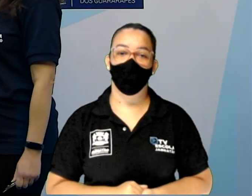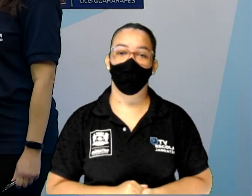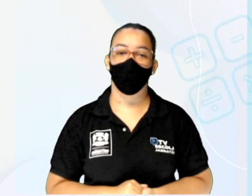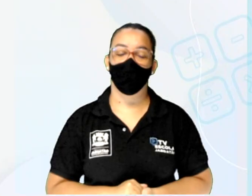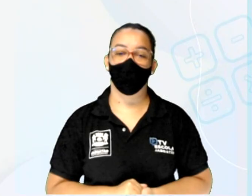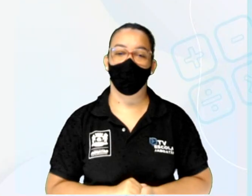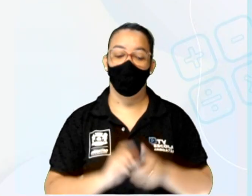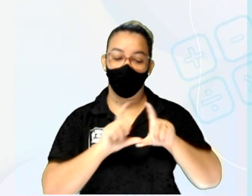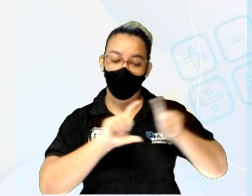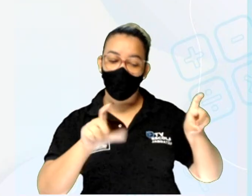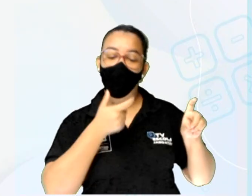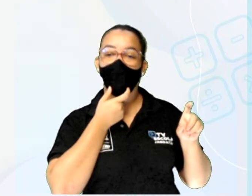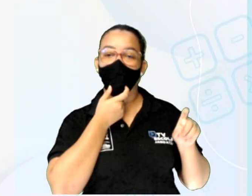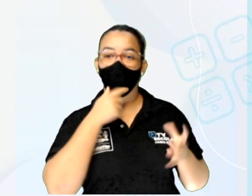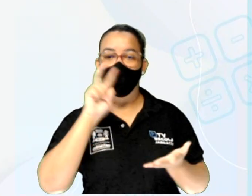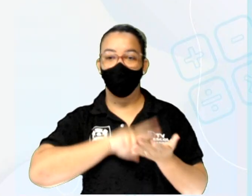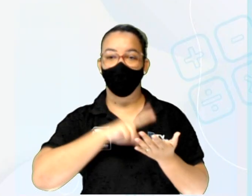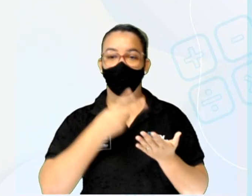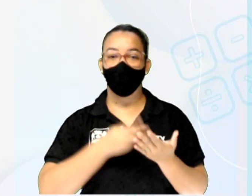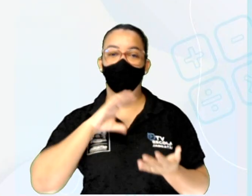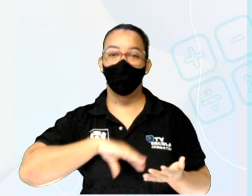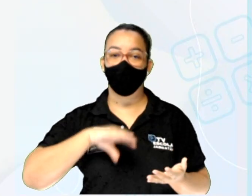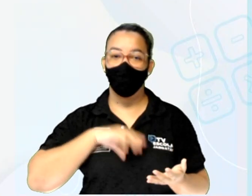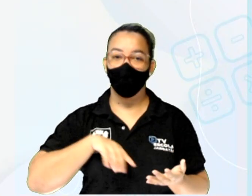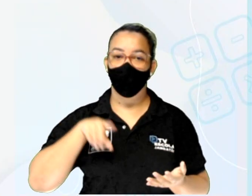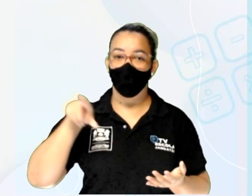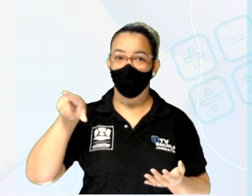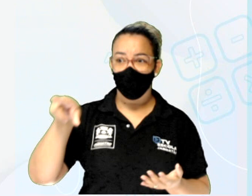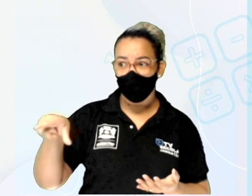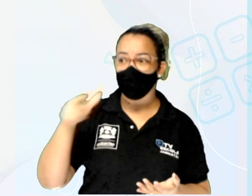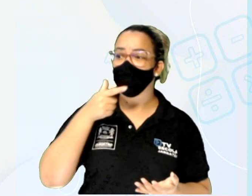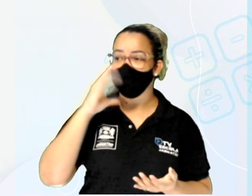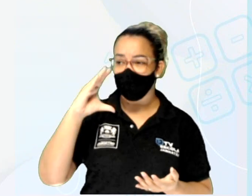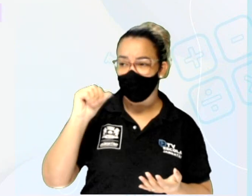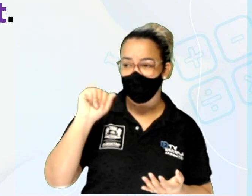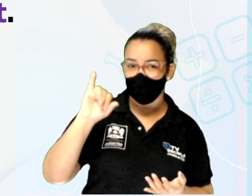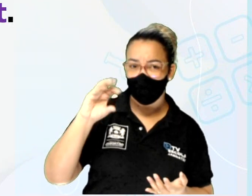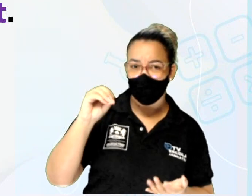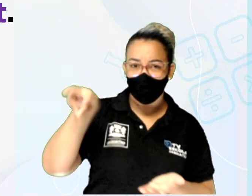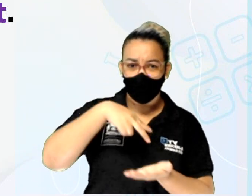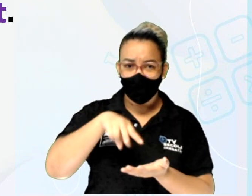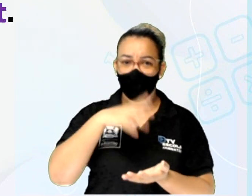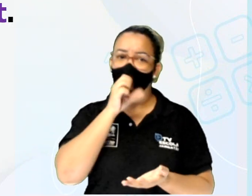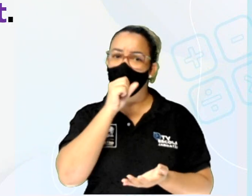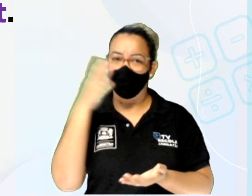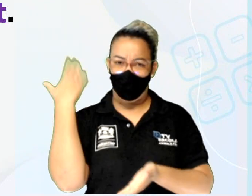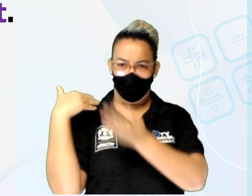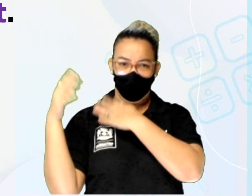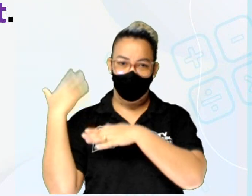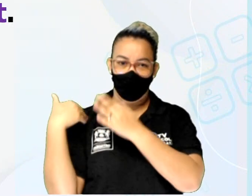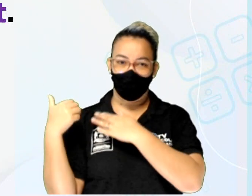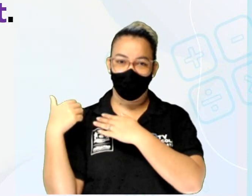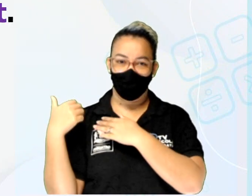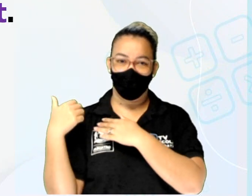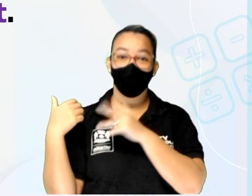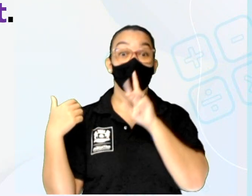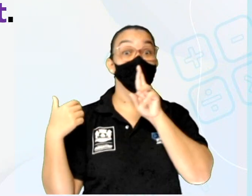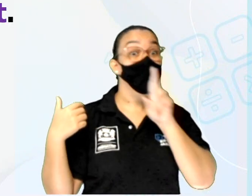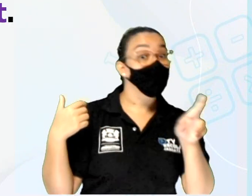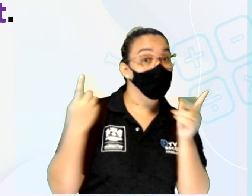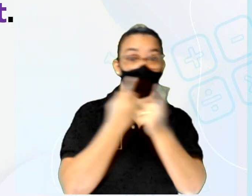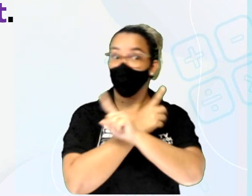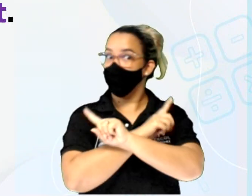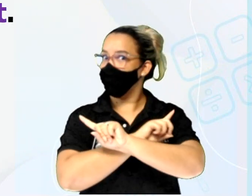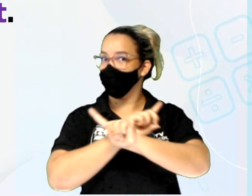Did Caio dance last Saturday? Caio dançou sábado passado? No, he didn't. Não,